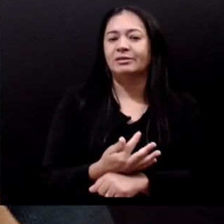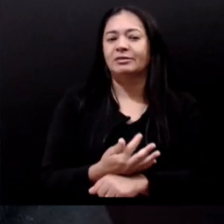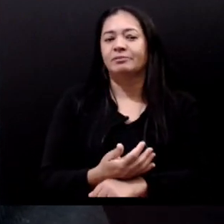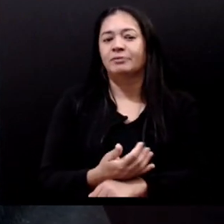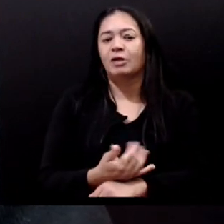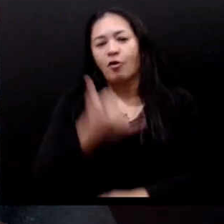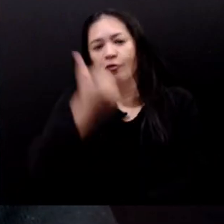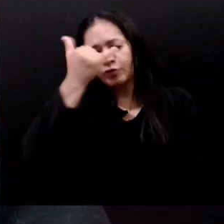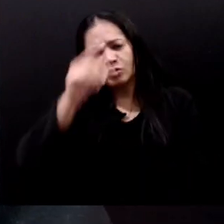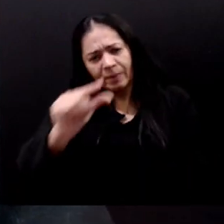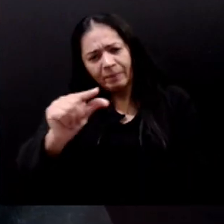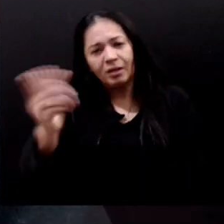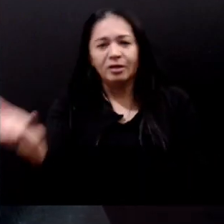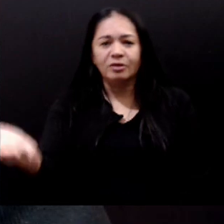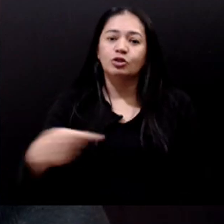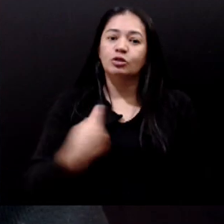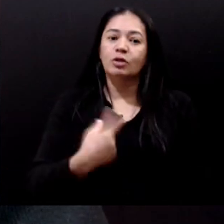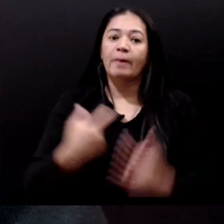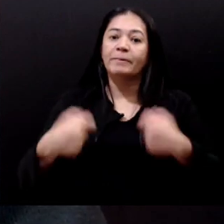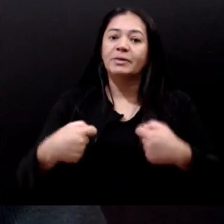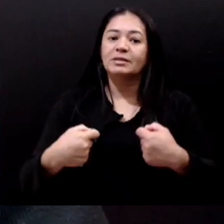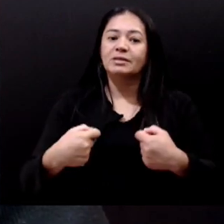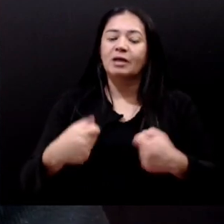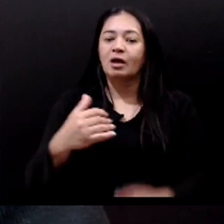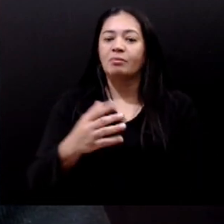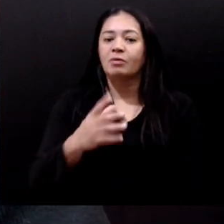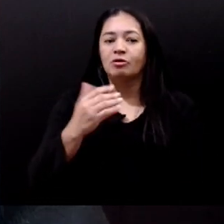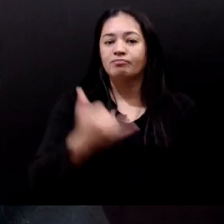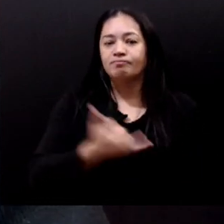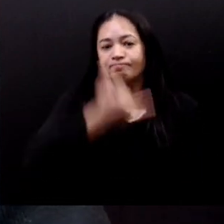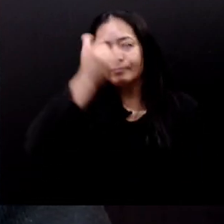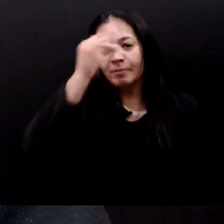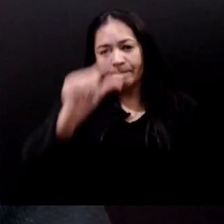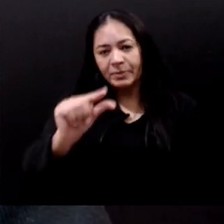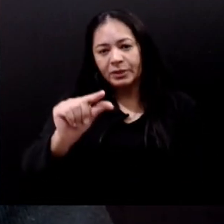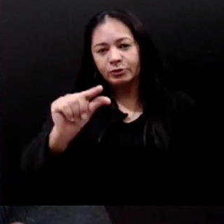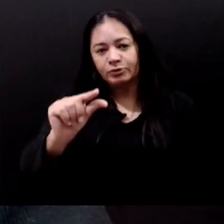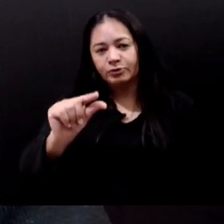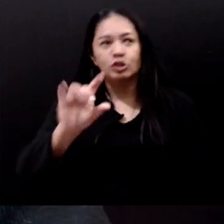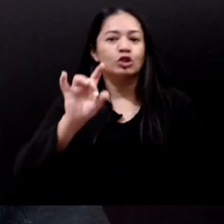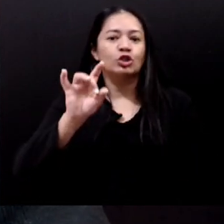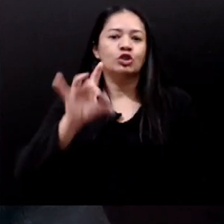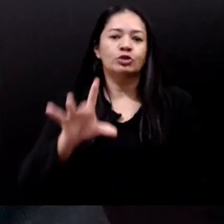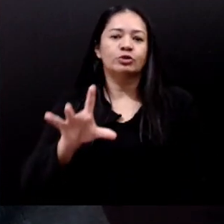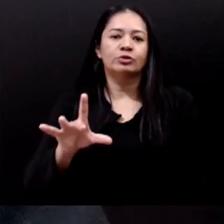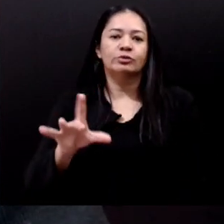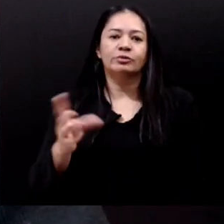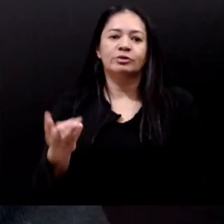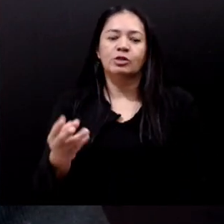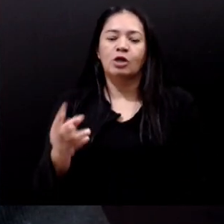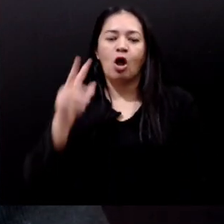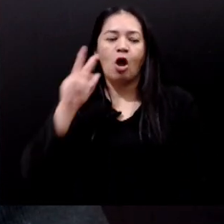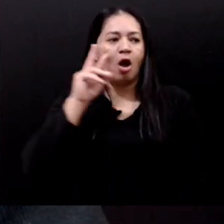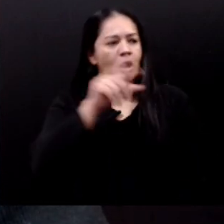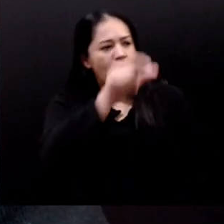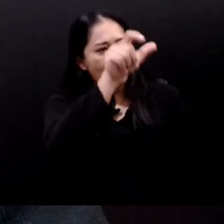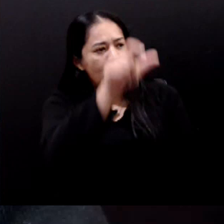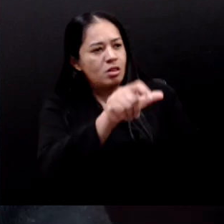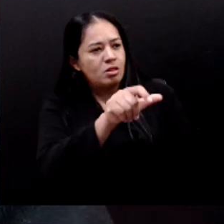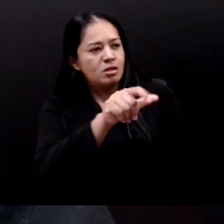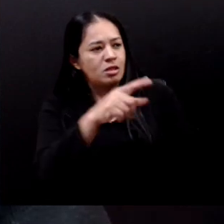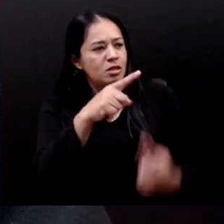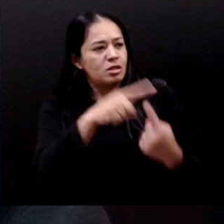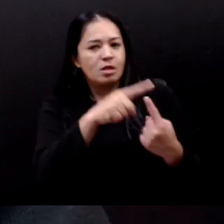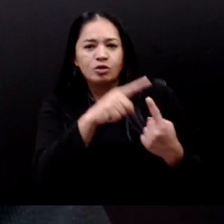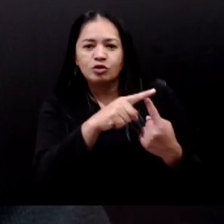precisamos nos frustrar menos. Não simplesmente, né, olhar para o outro como aquele modelo, né, mas